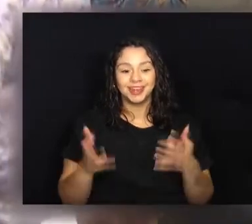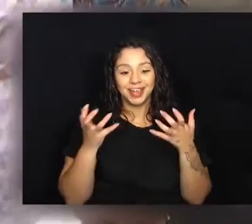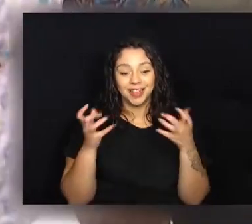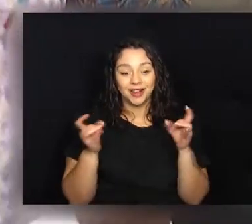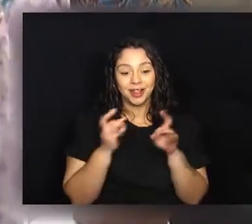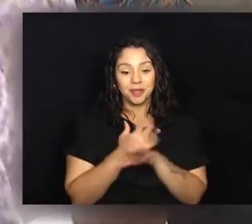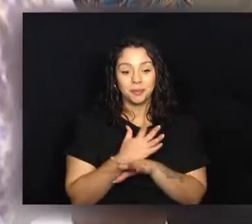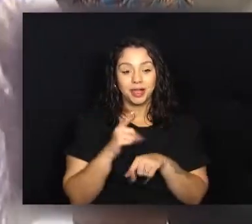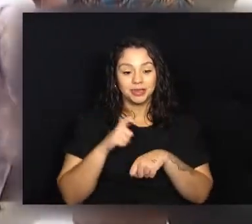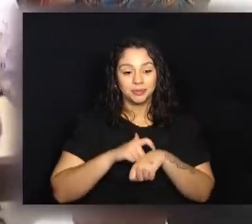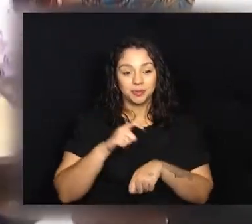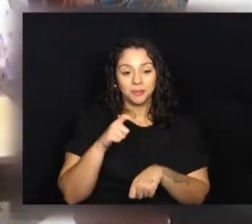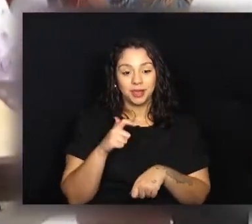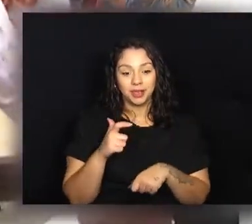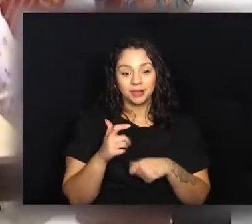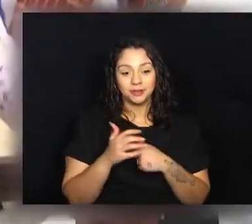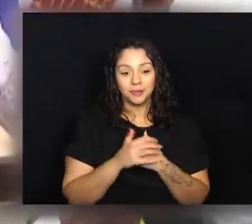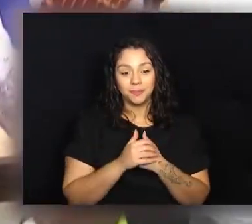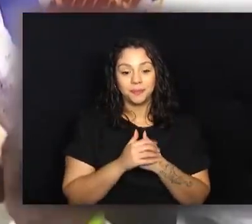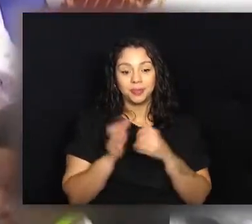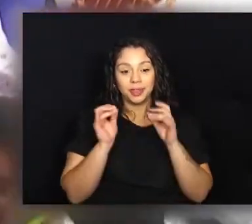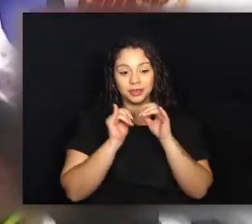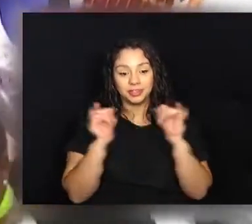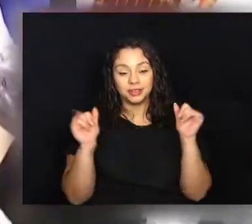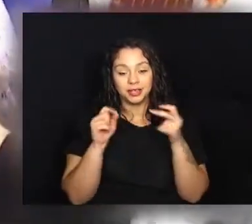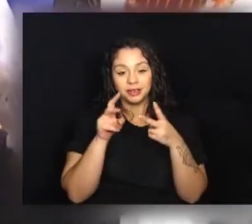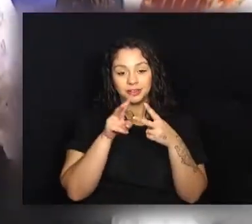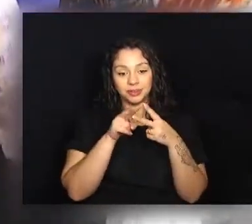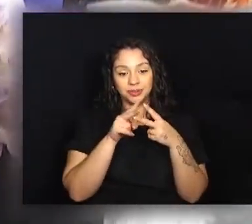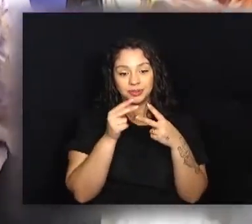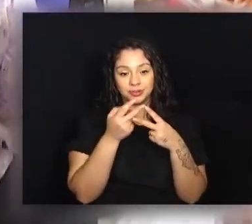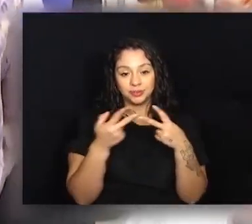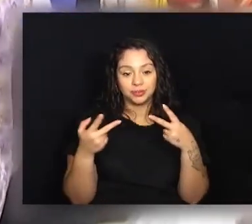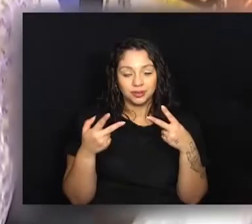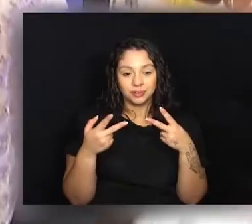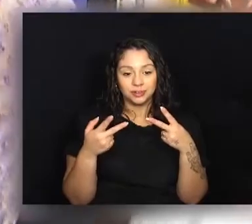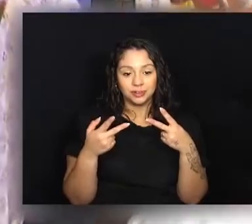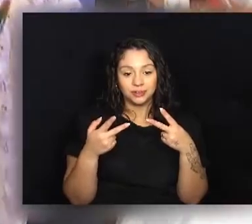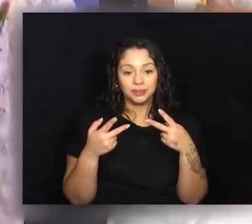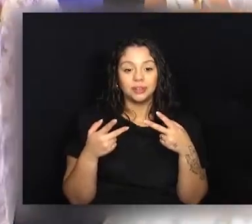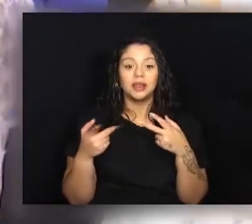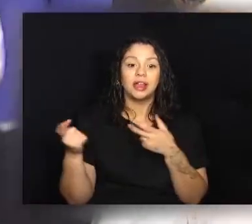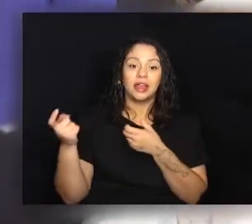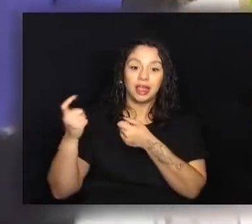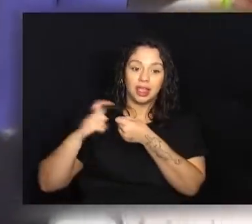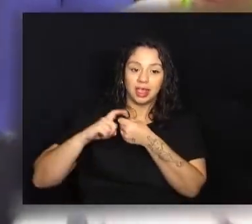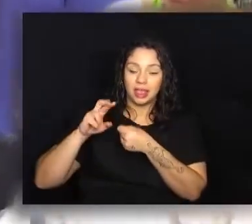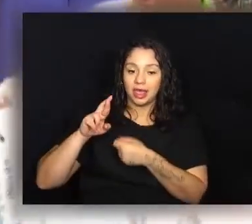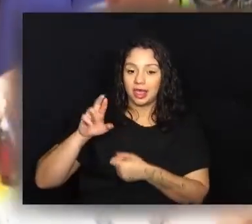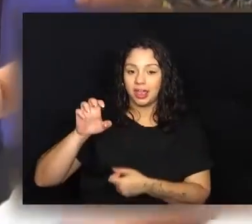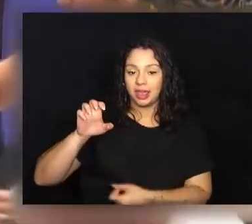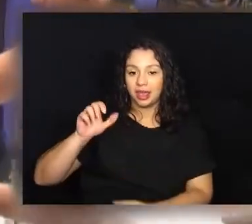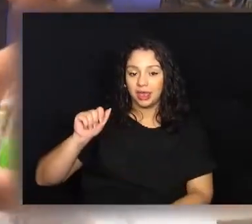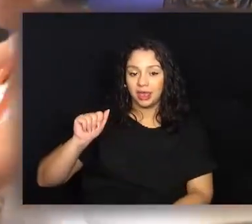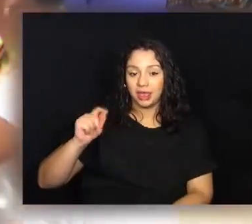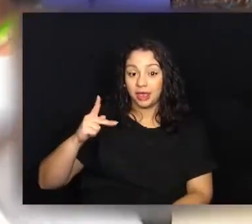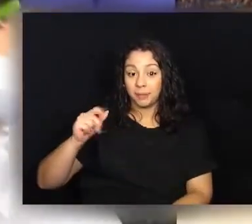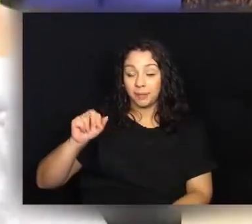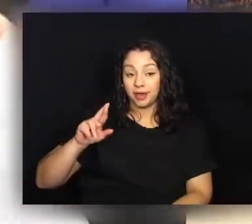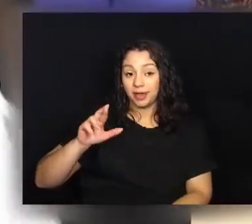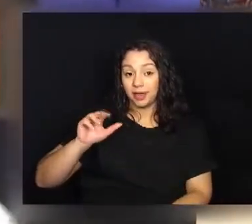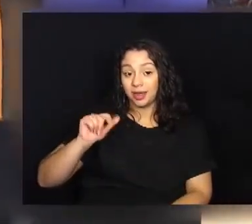encerrar esse momento dizendo duas palavras, né? Reparação e axé.